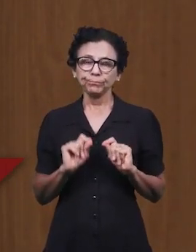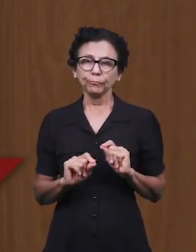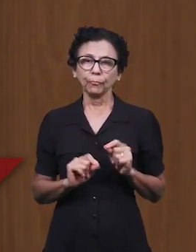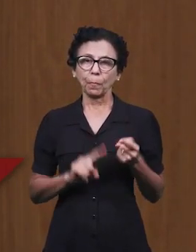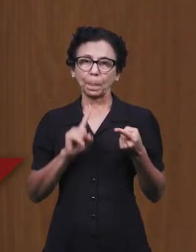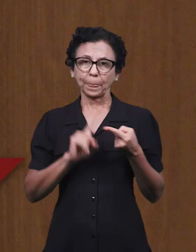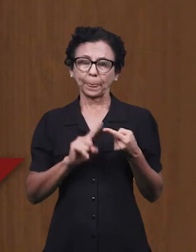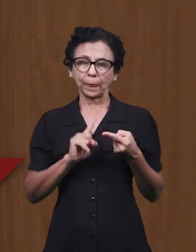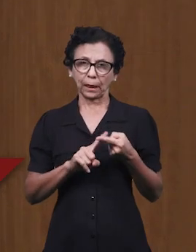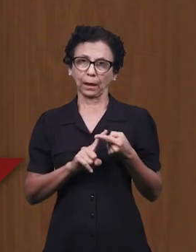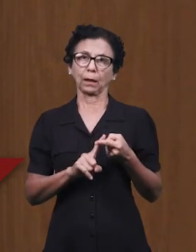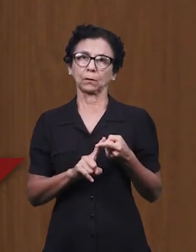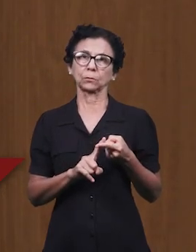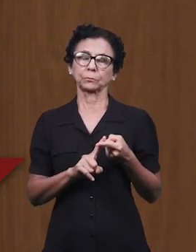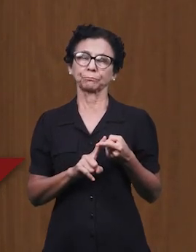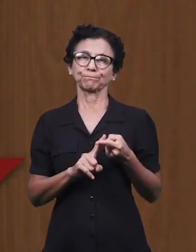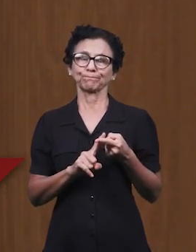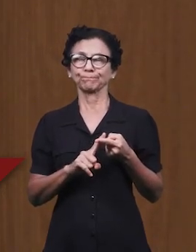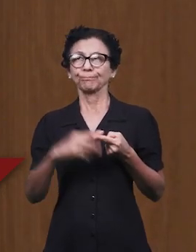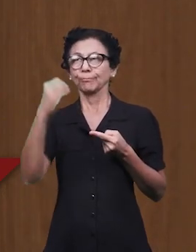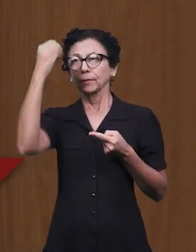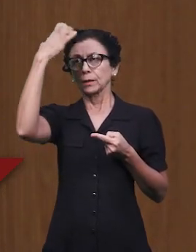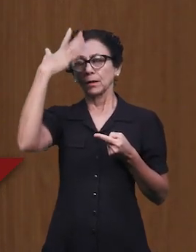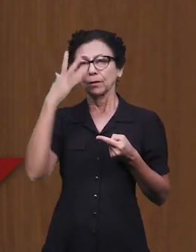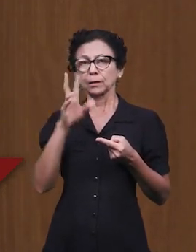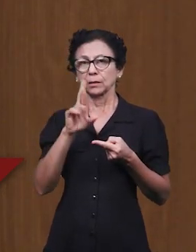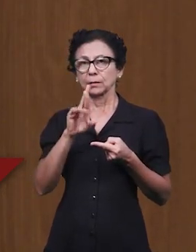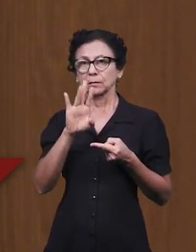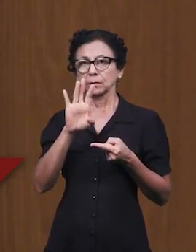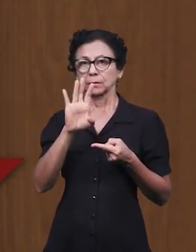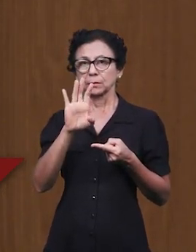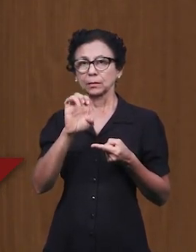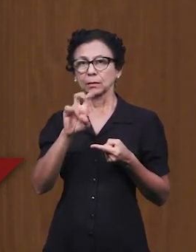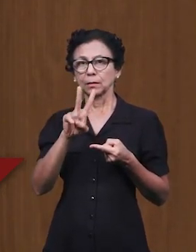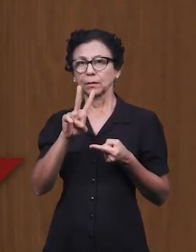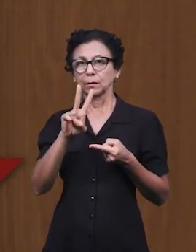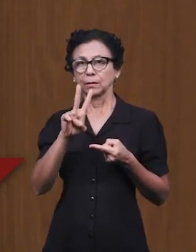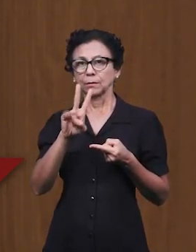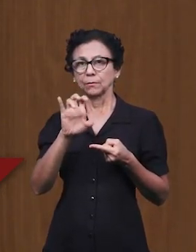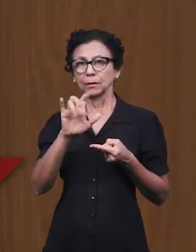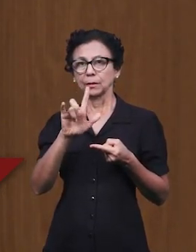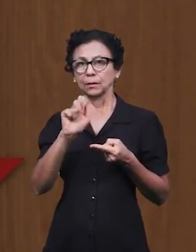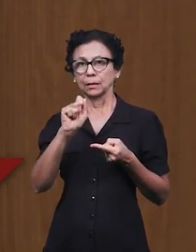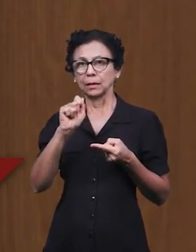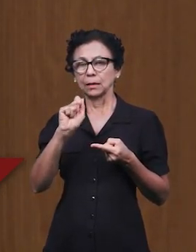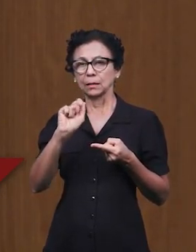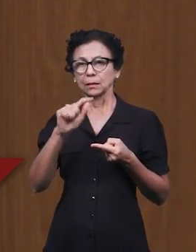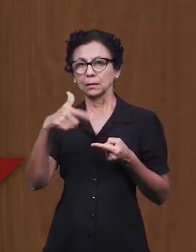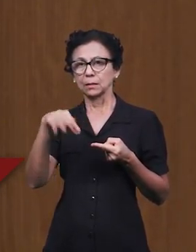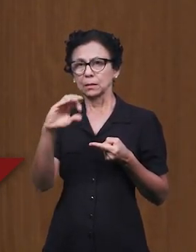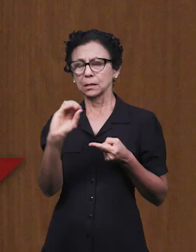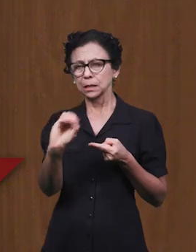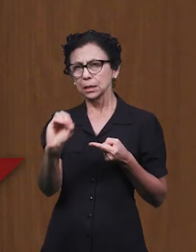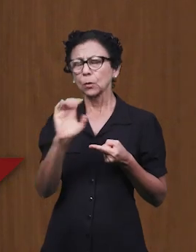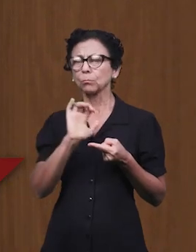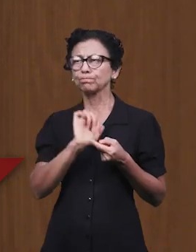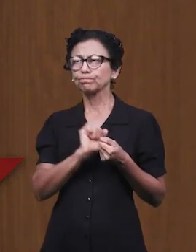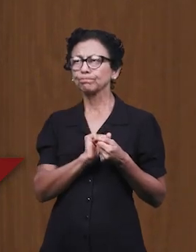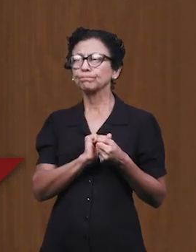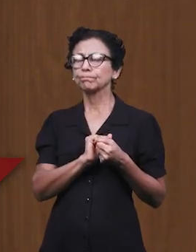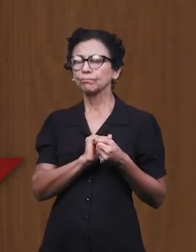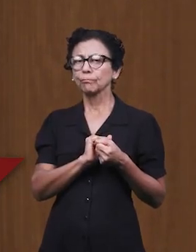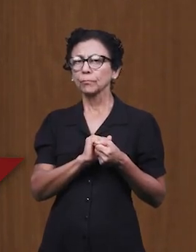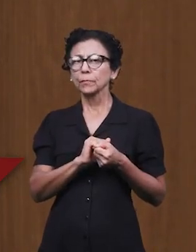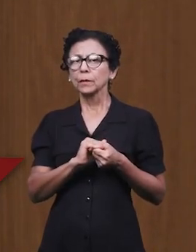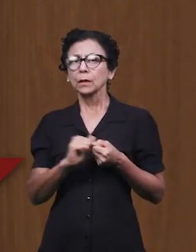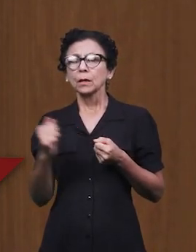Primeiro, é preciso que essa revelação ela caia no lugar certo. Qual o lugar